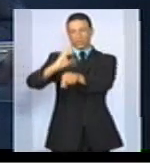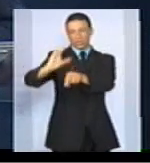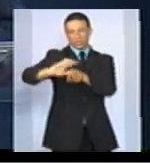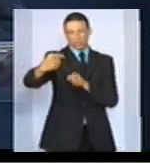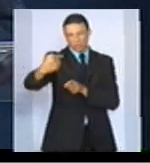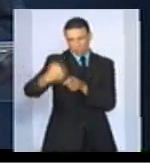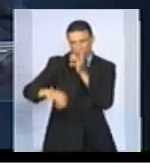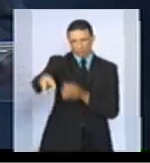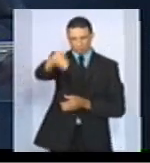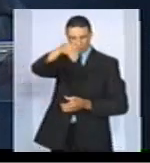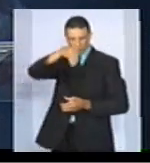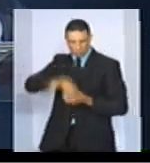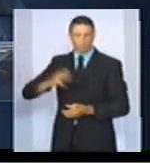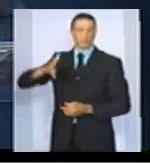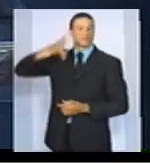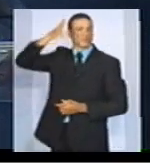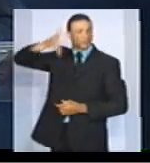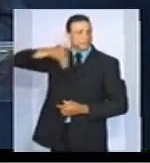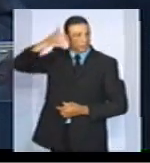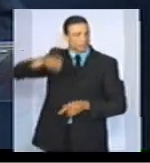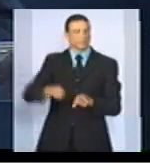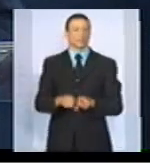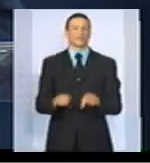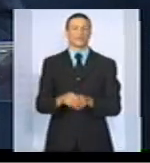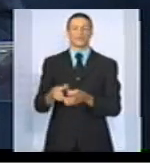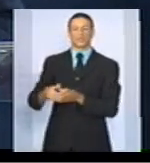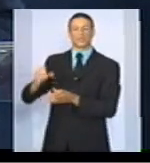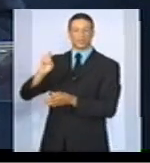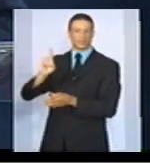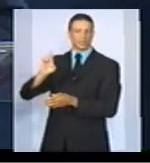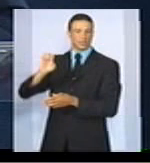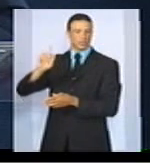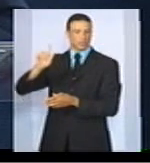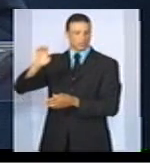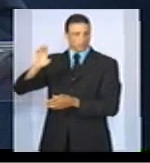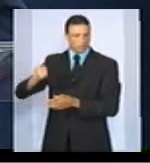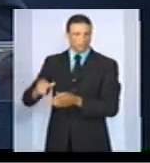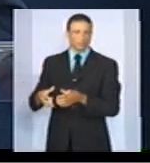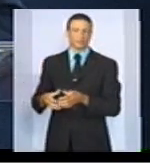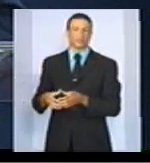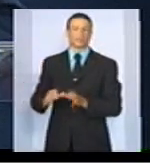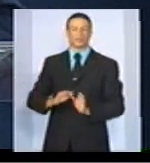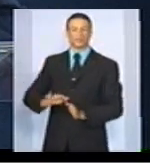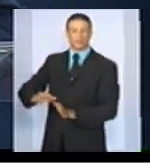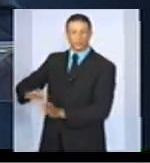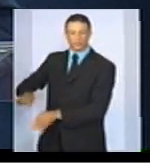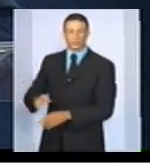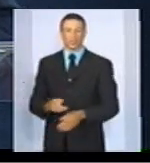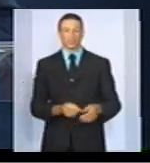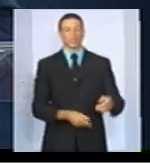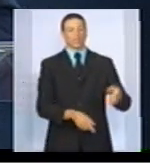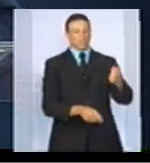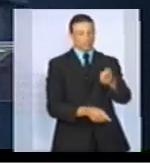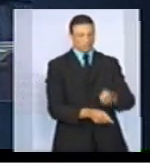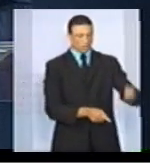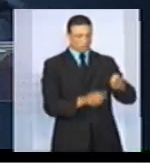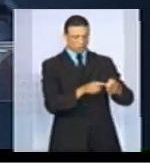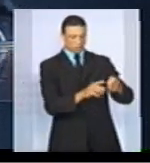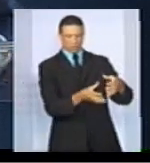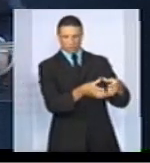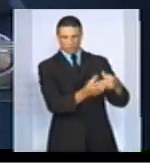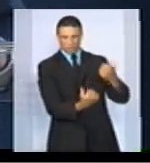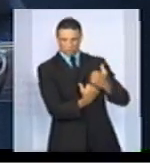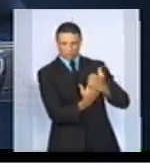prevista nação direta Especialmente na ação do bem a associação que representa nesta